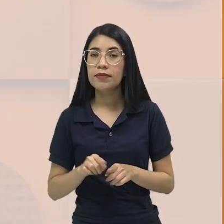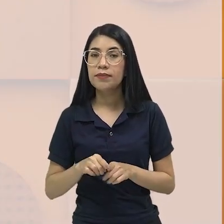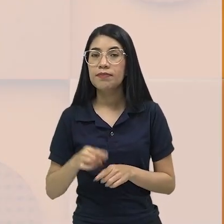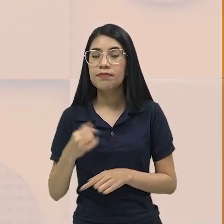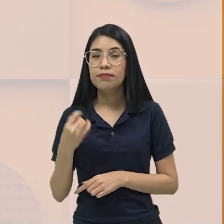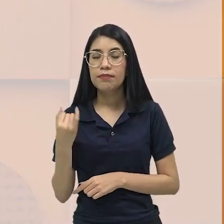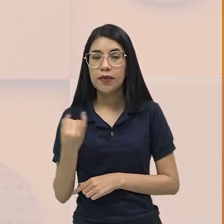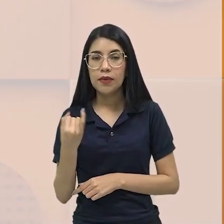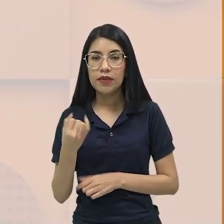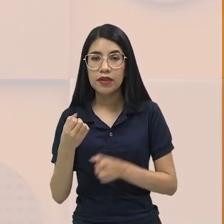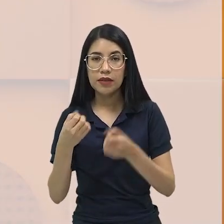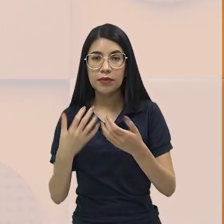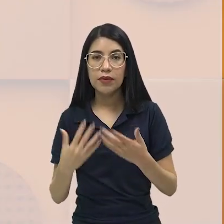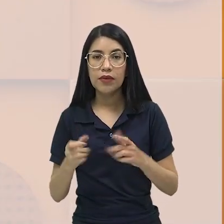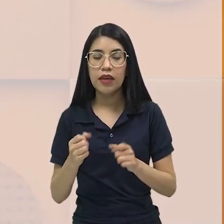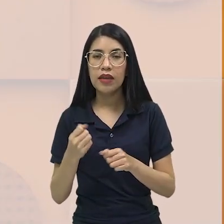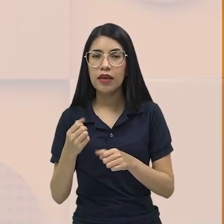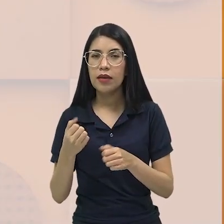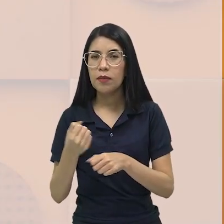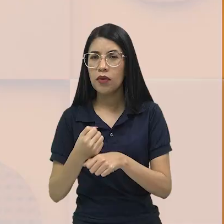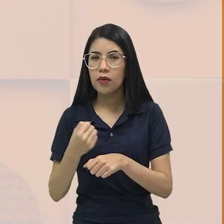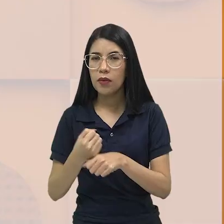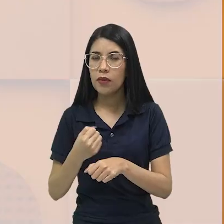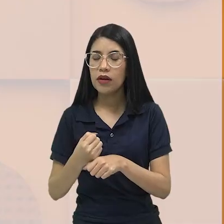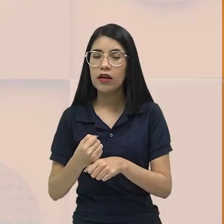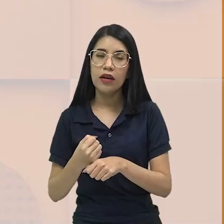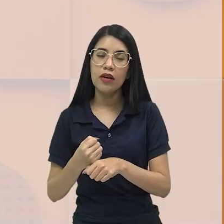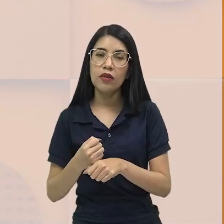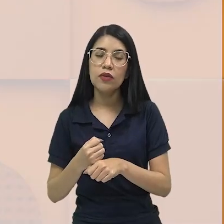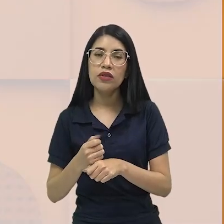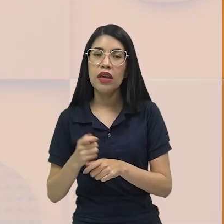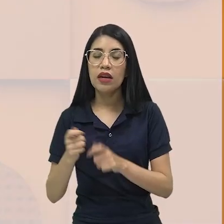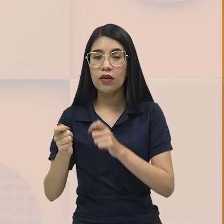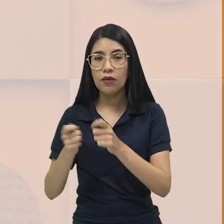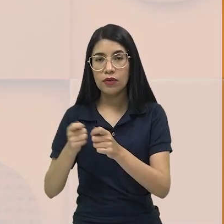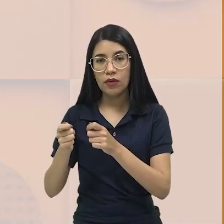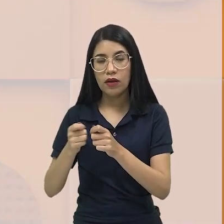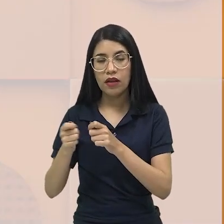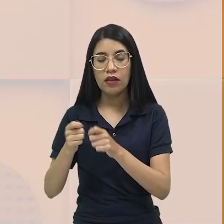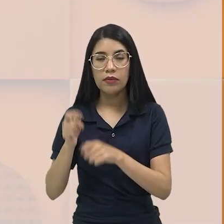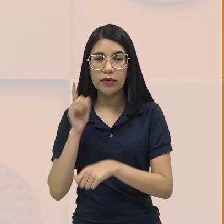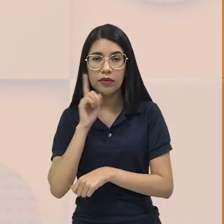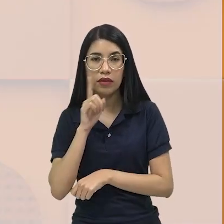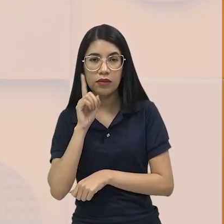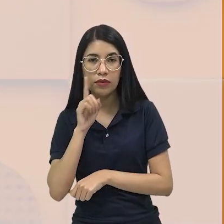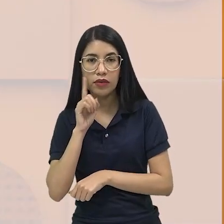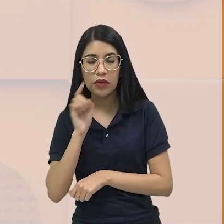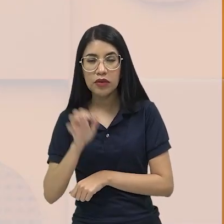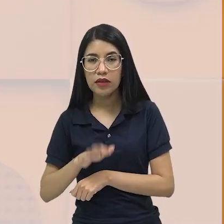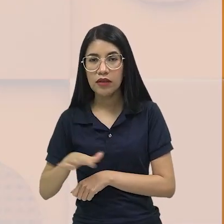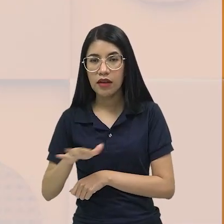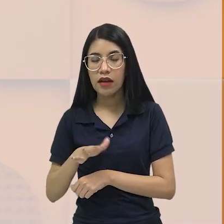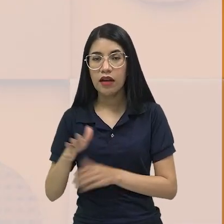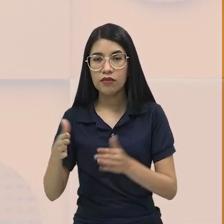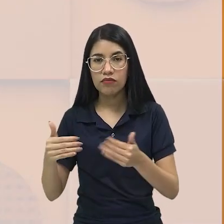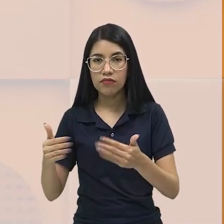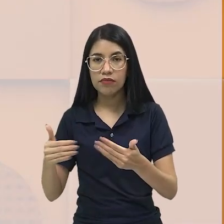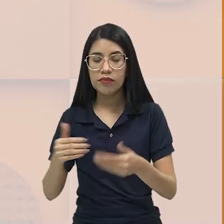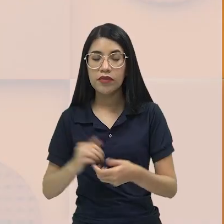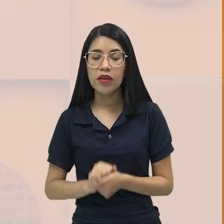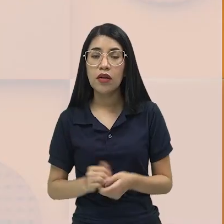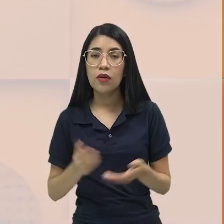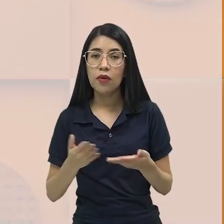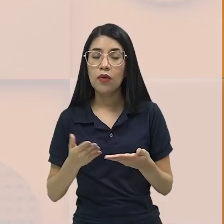que, durante muito tempo, o Canal do Panamá ficou sob domínio direto ali dos próprios Estados Unidos. Hoje, fica